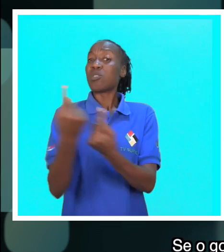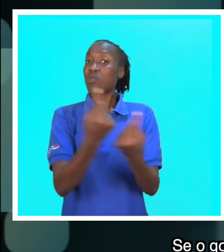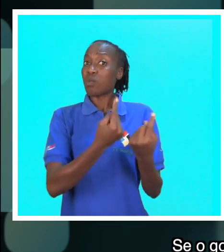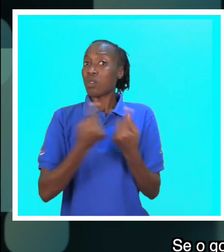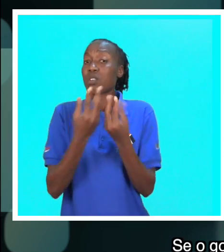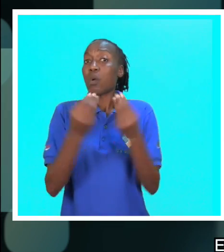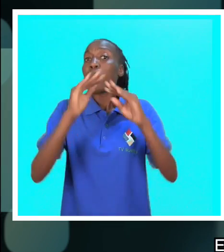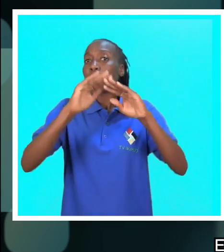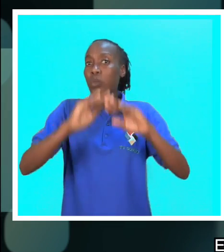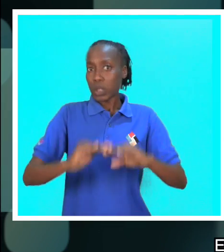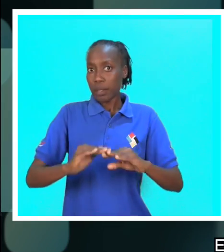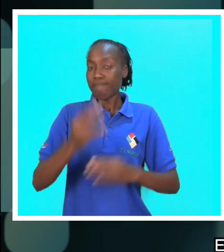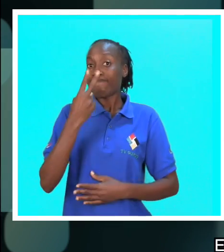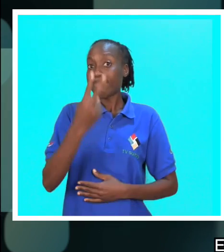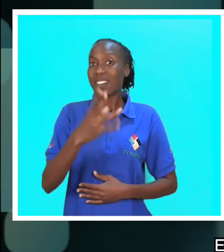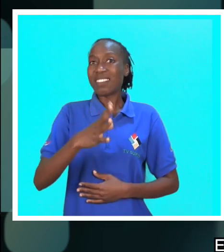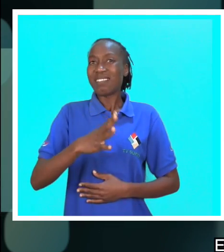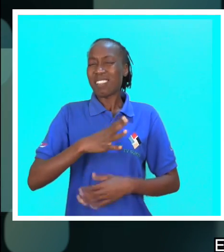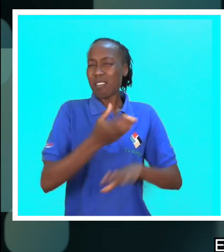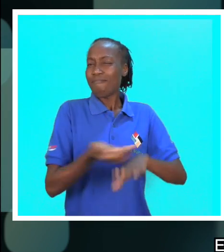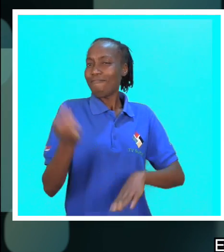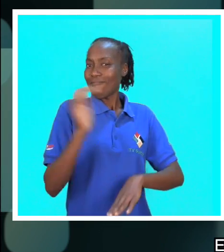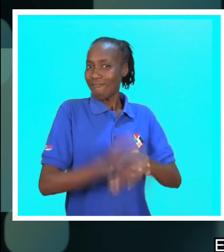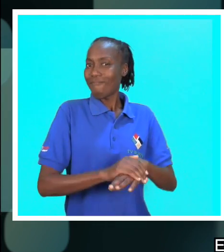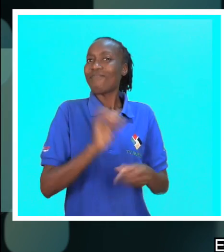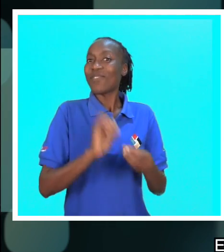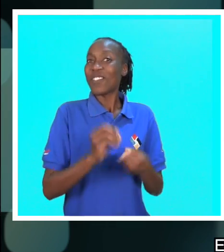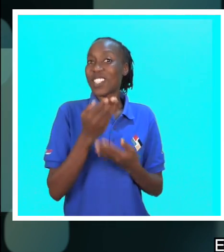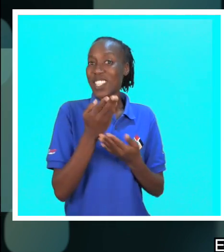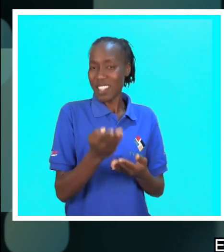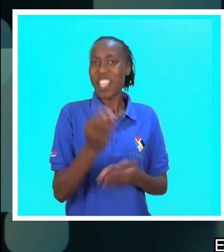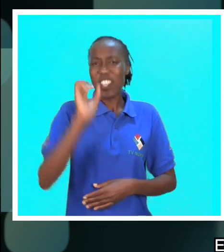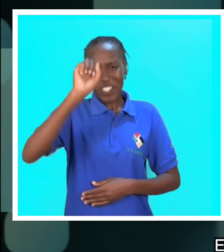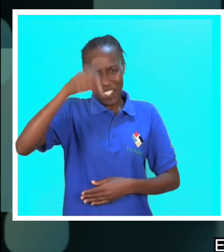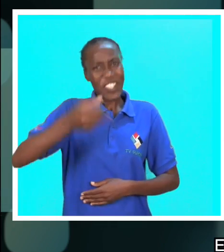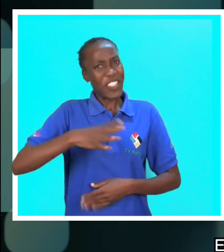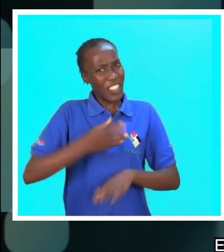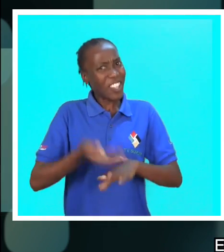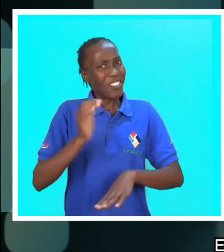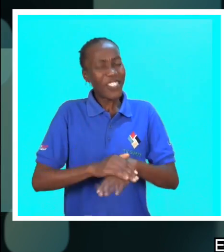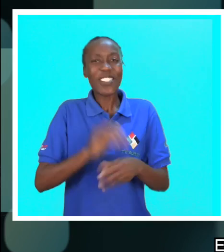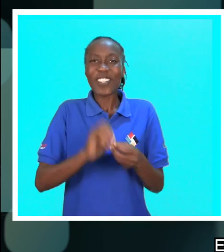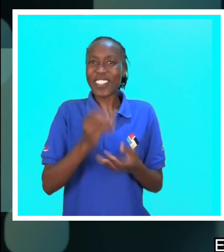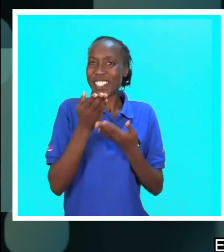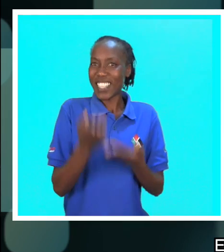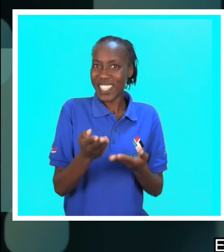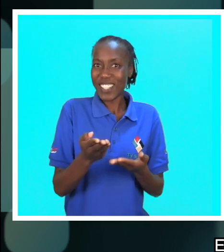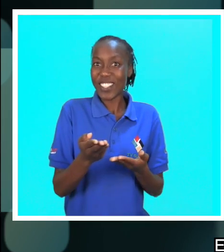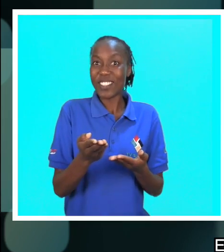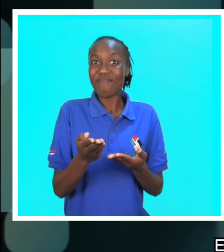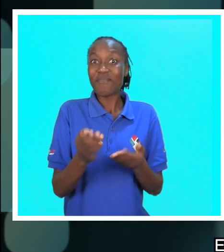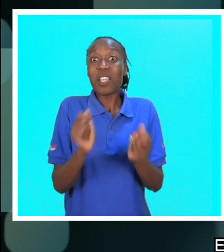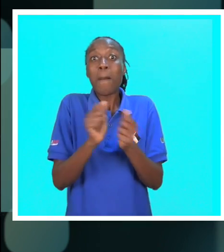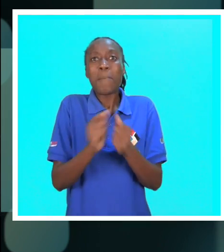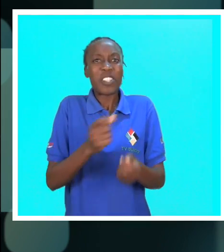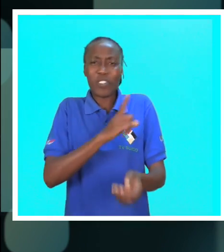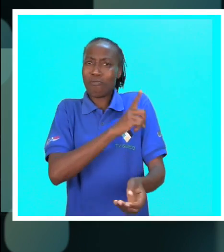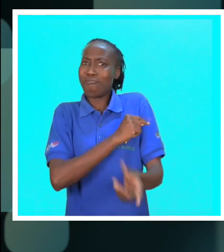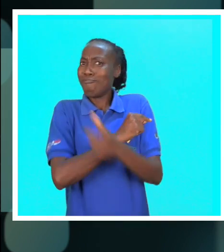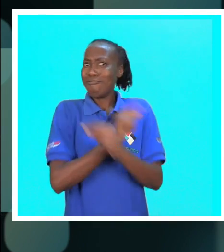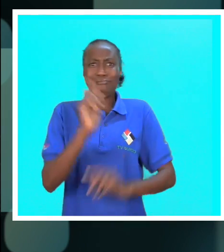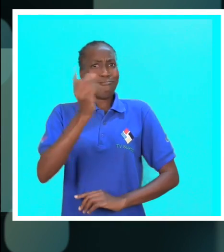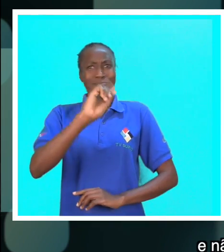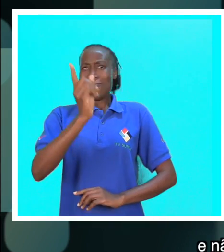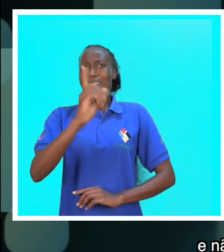nós estamos, tá a ver? Eu tenho talento de fazer. Tenho talento de fazer e não tenho